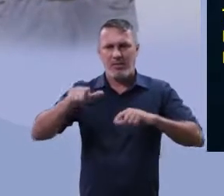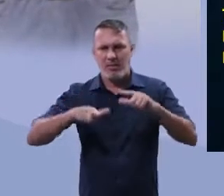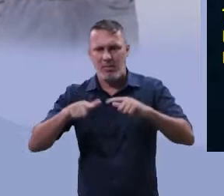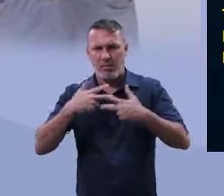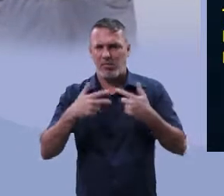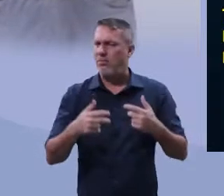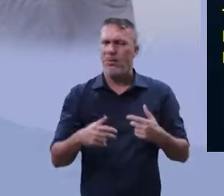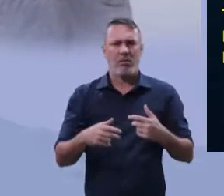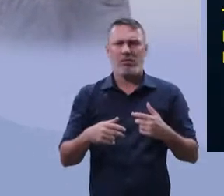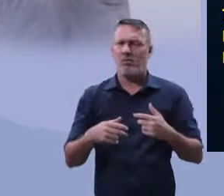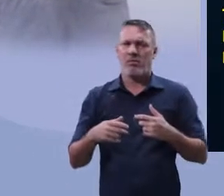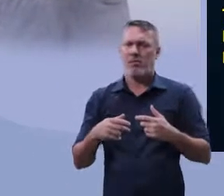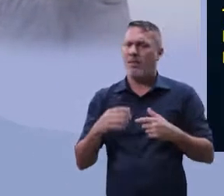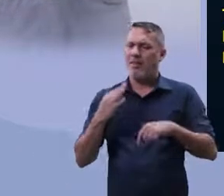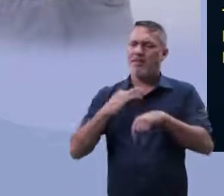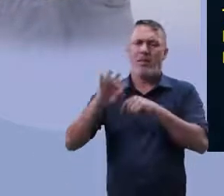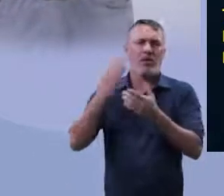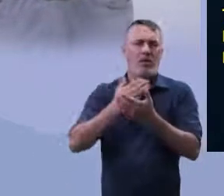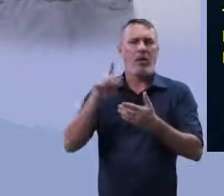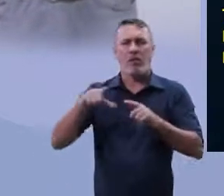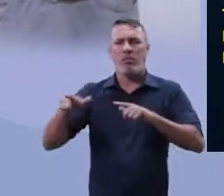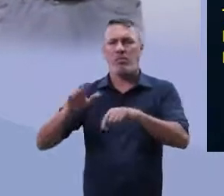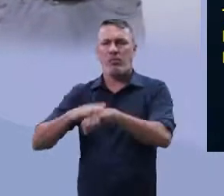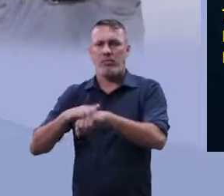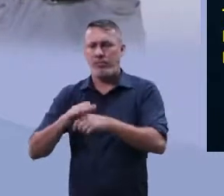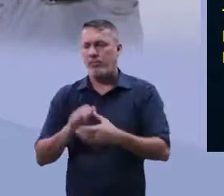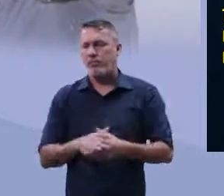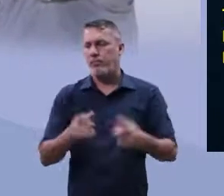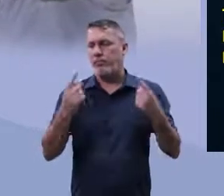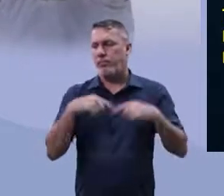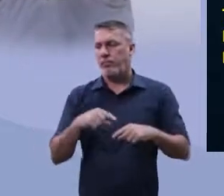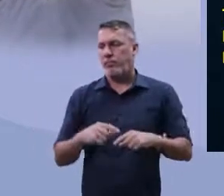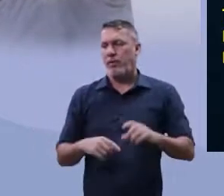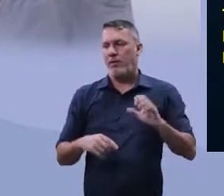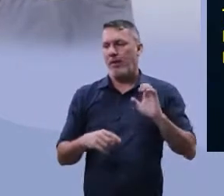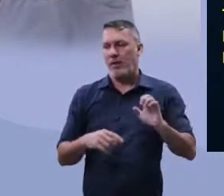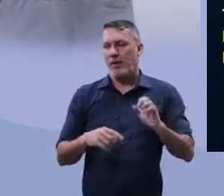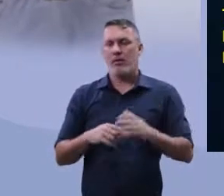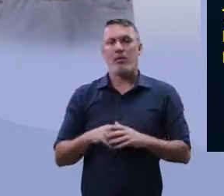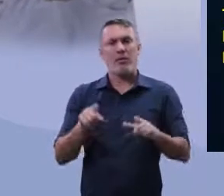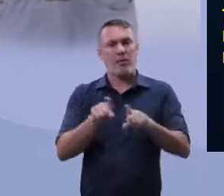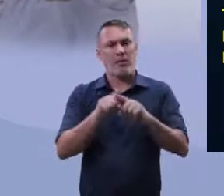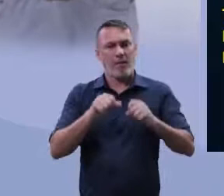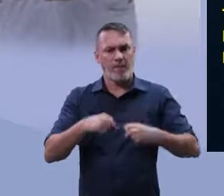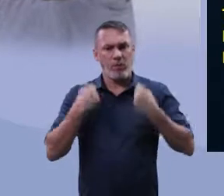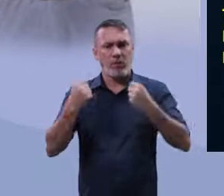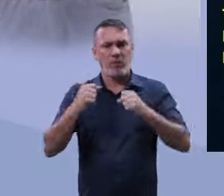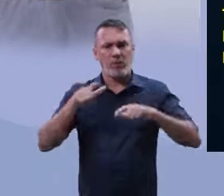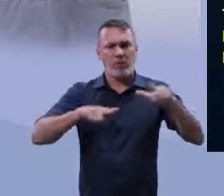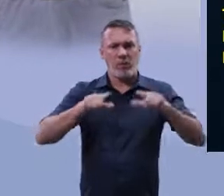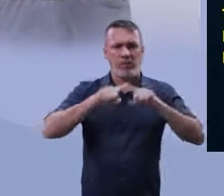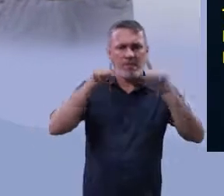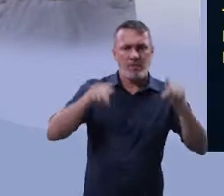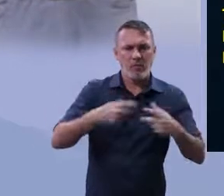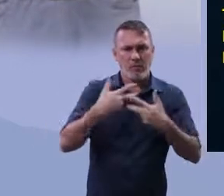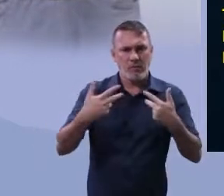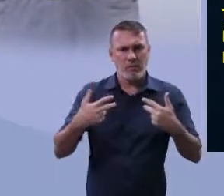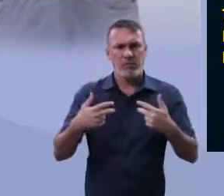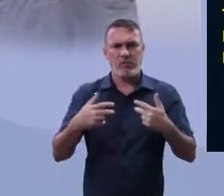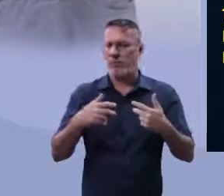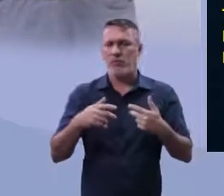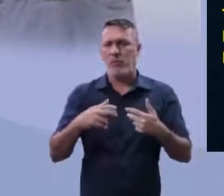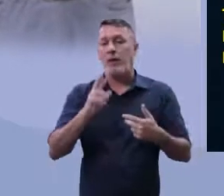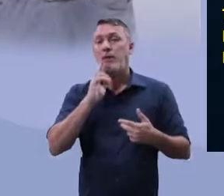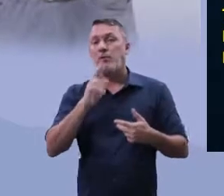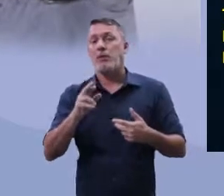técnicos? Não, né? Você vai substituir mão de obra e não técnico e gestor. Um fortalecimento do diálogo entre operários e executivos? Também não.